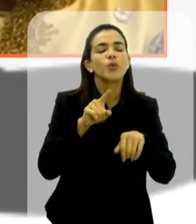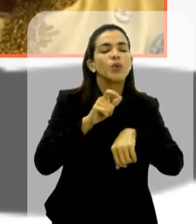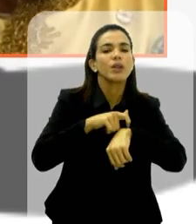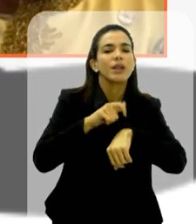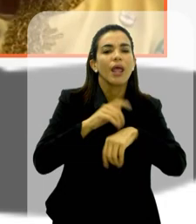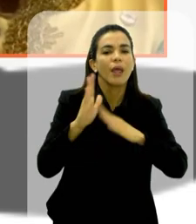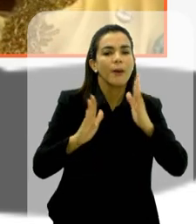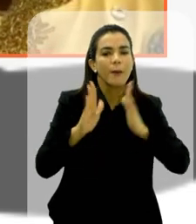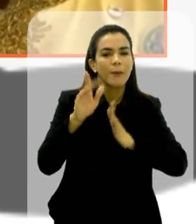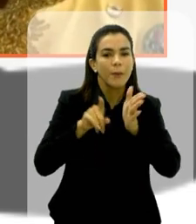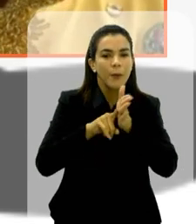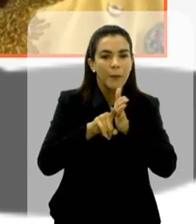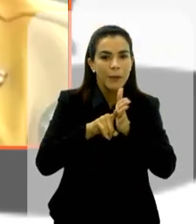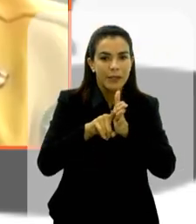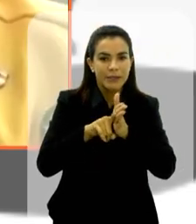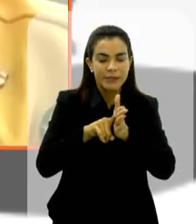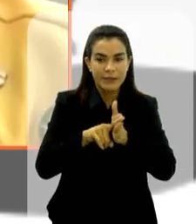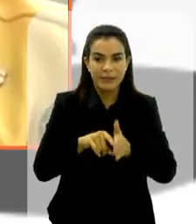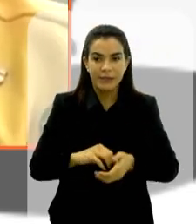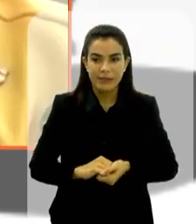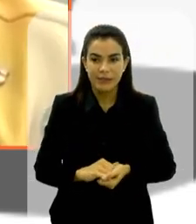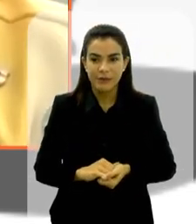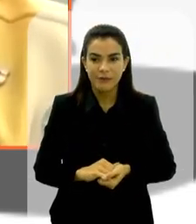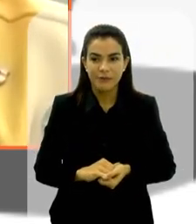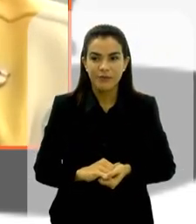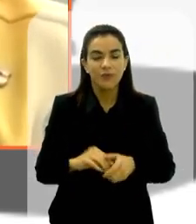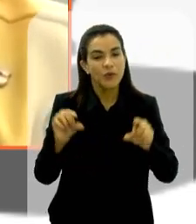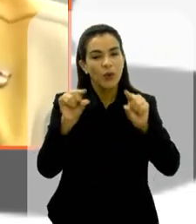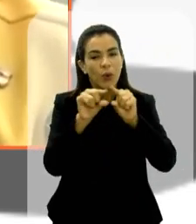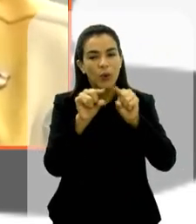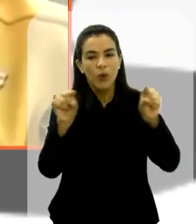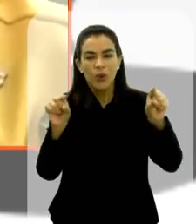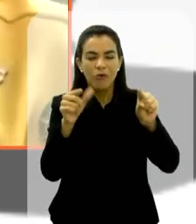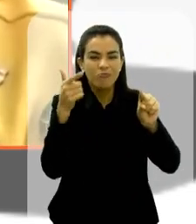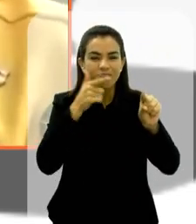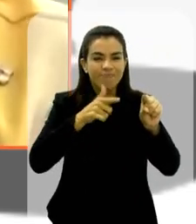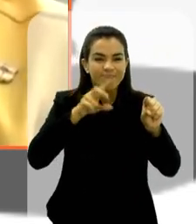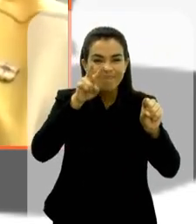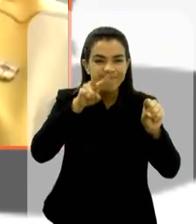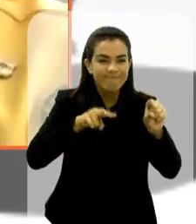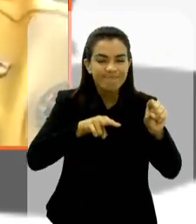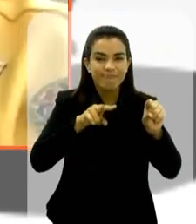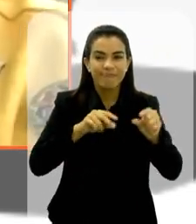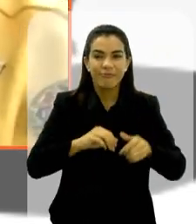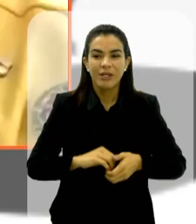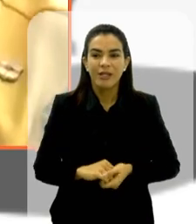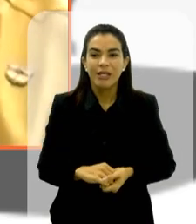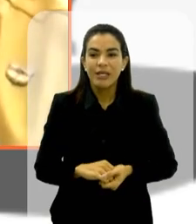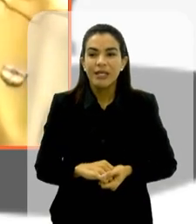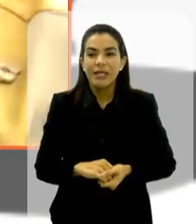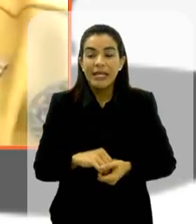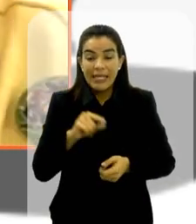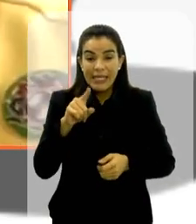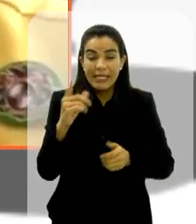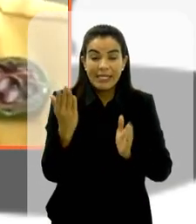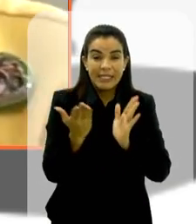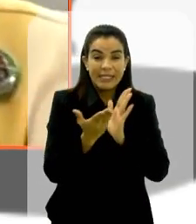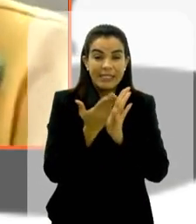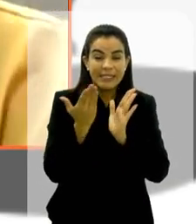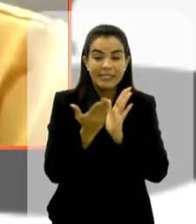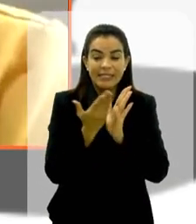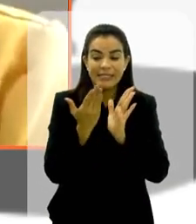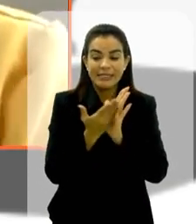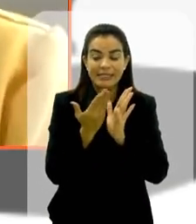pesquisa você levou para produzir essa obra? E diz o título para a gente que não dá para ler daqui. Esse livro aqui é